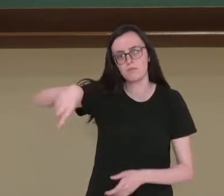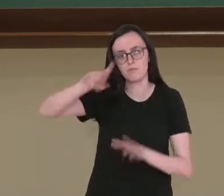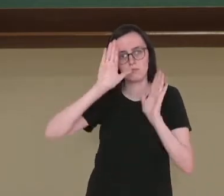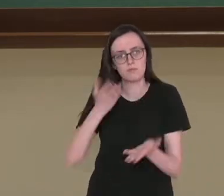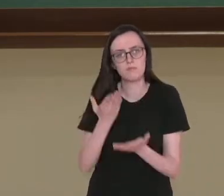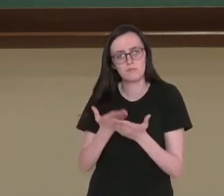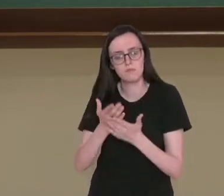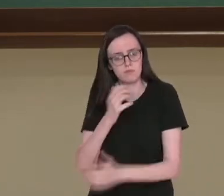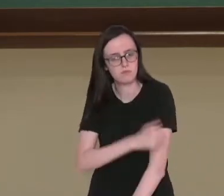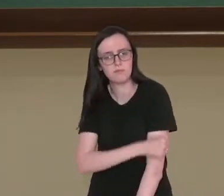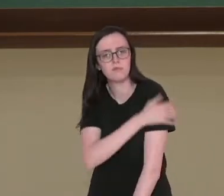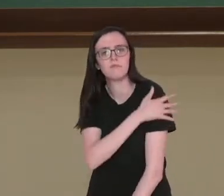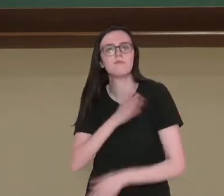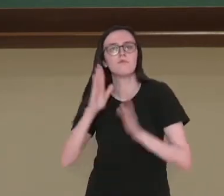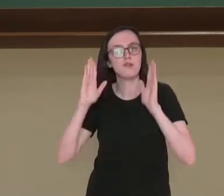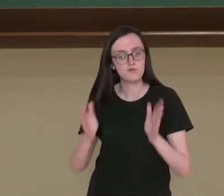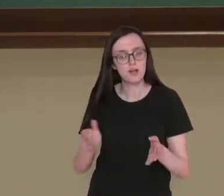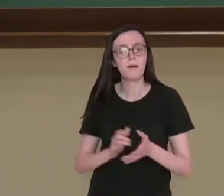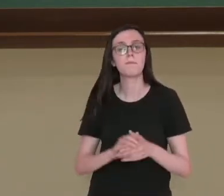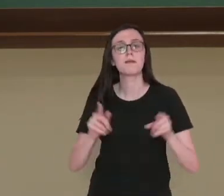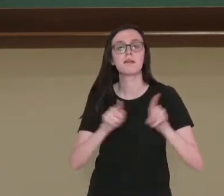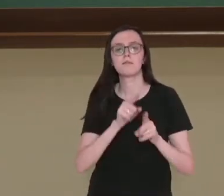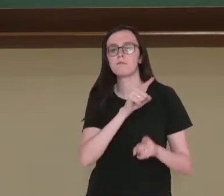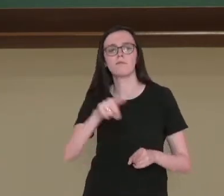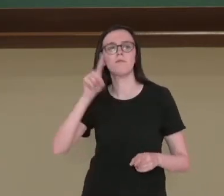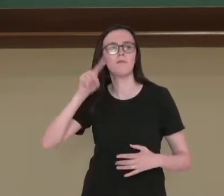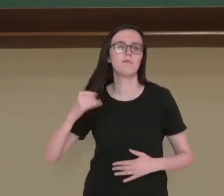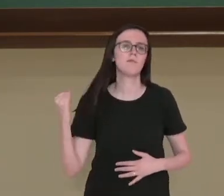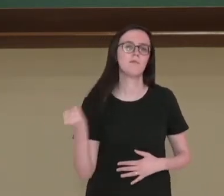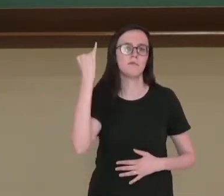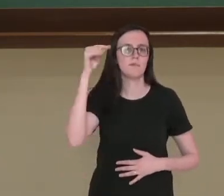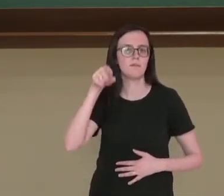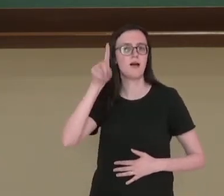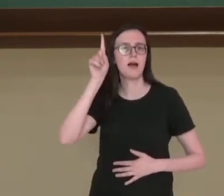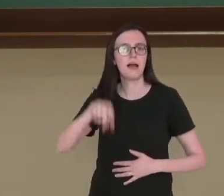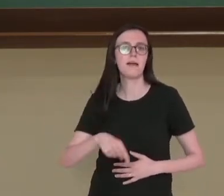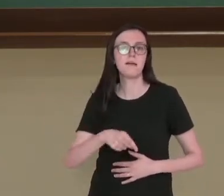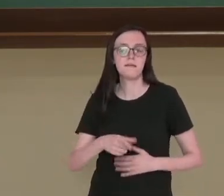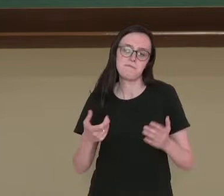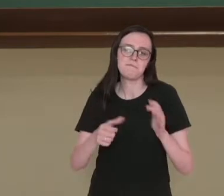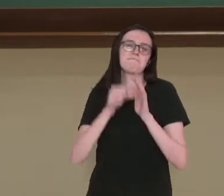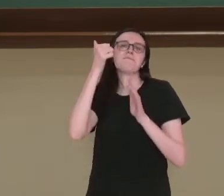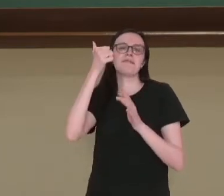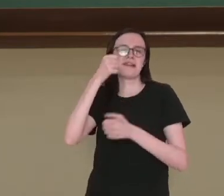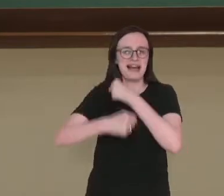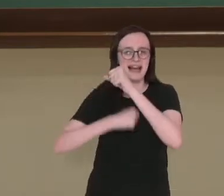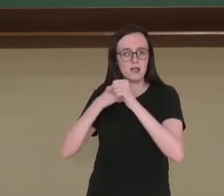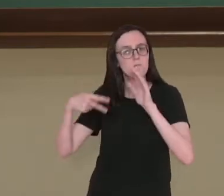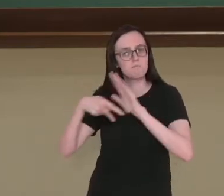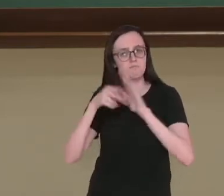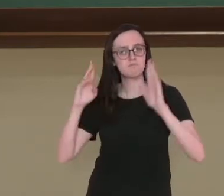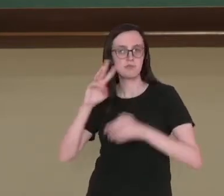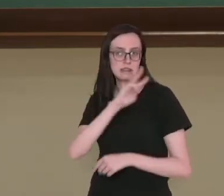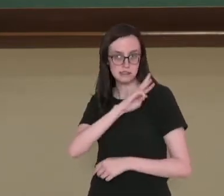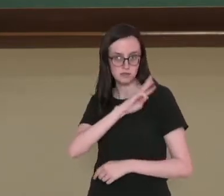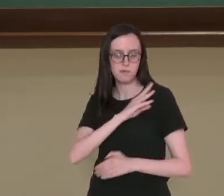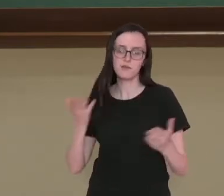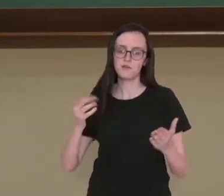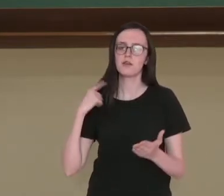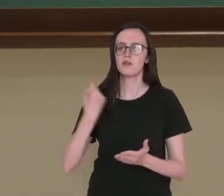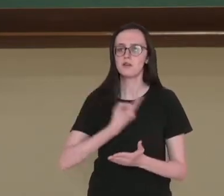ensino fundamental e que elas são importantes para esse primeiro ano, para a primeira série que vocês estão. Então, nós vamos